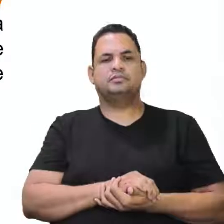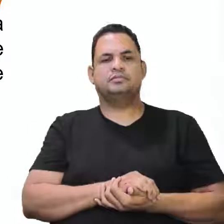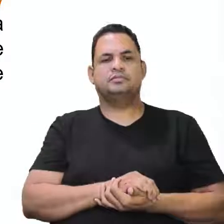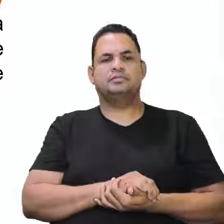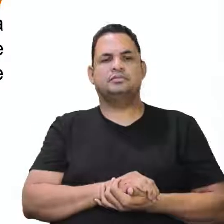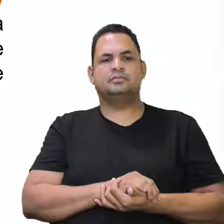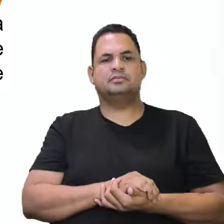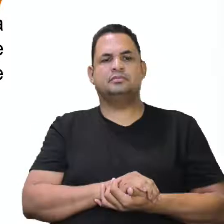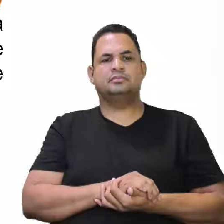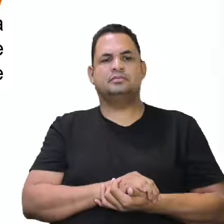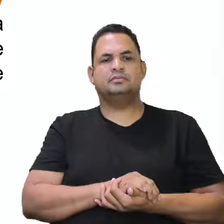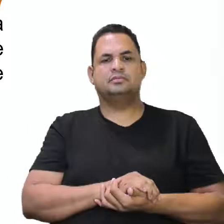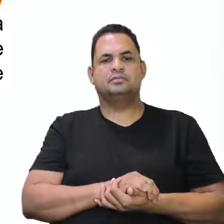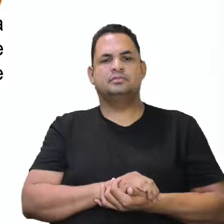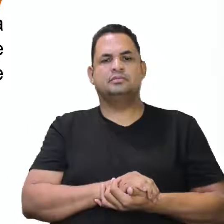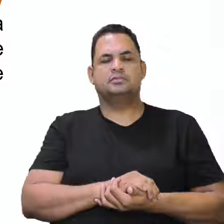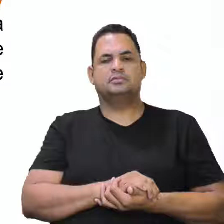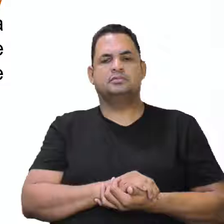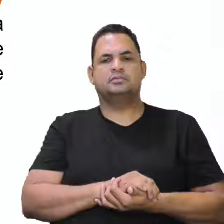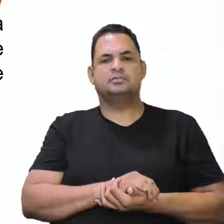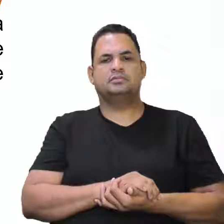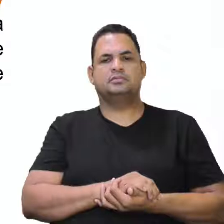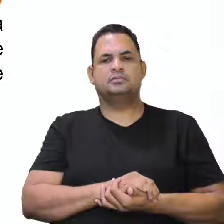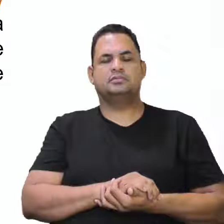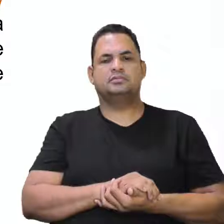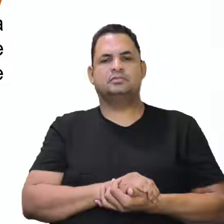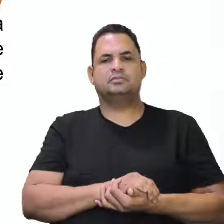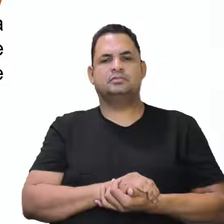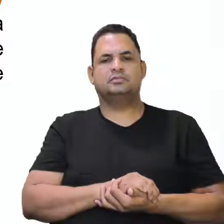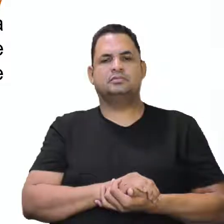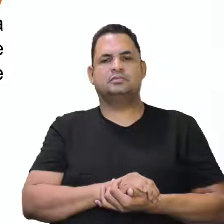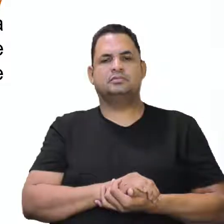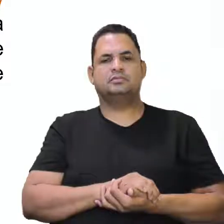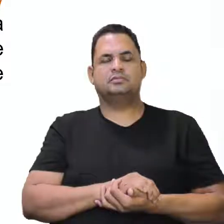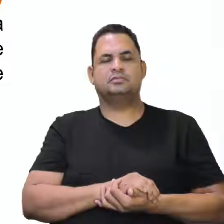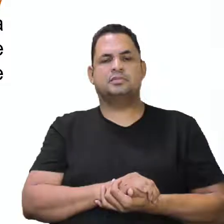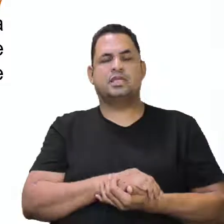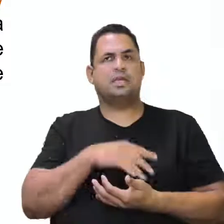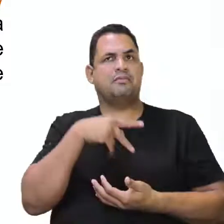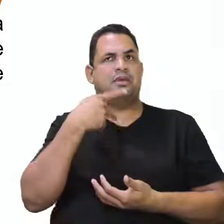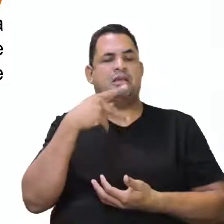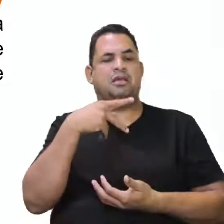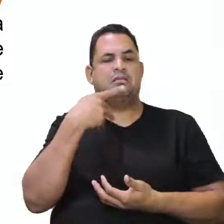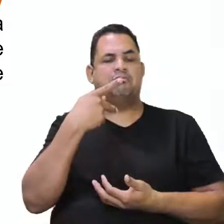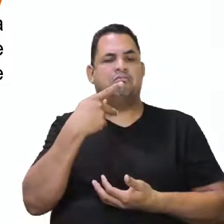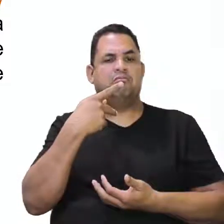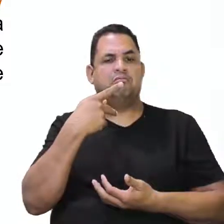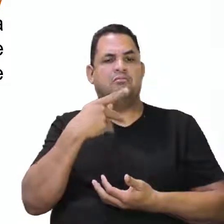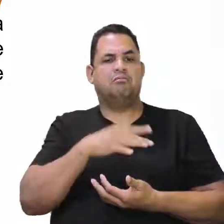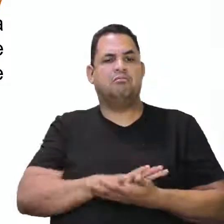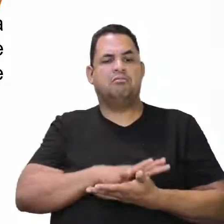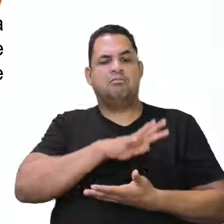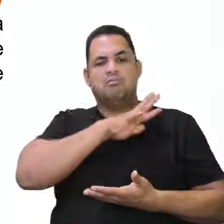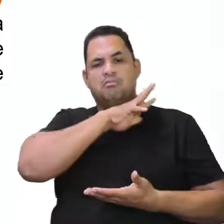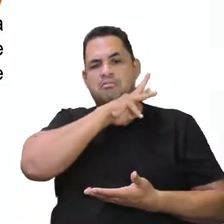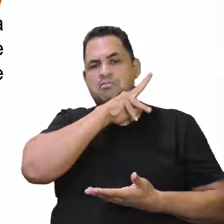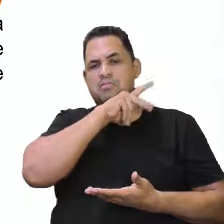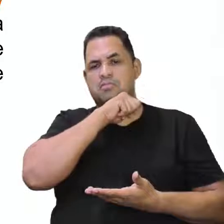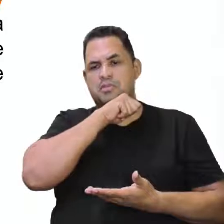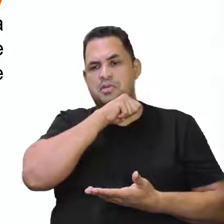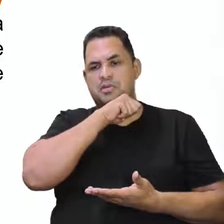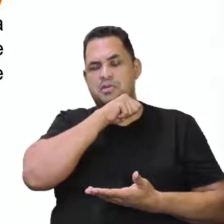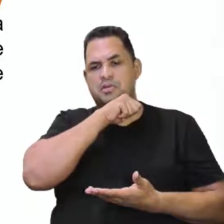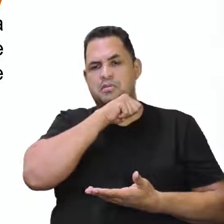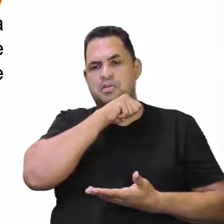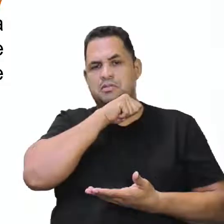agora. Animal is a danger. Então aqui ela quer dizer animal is a